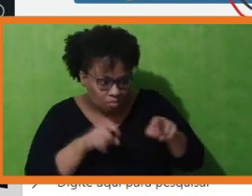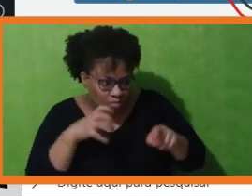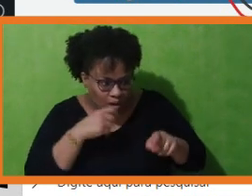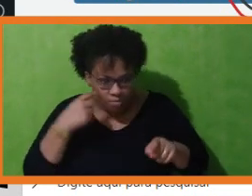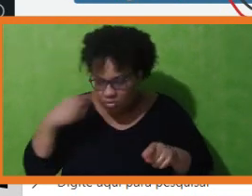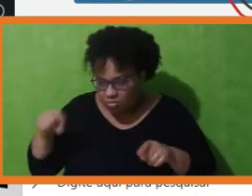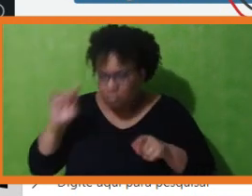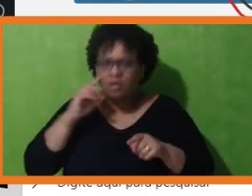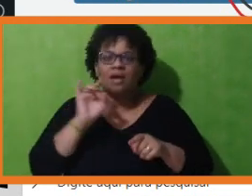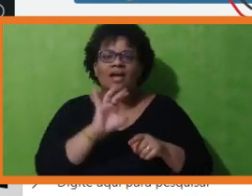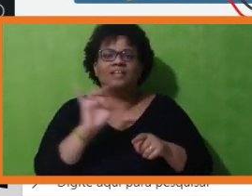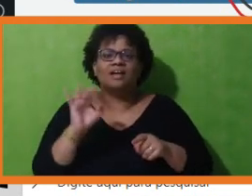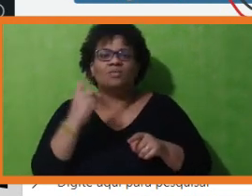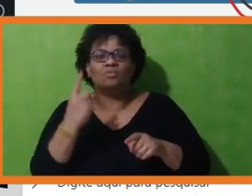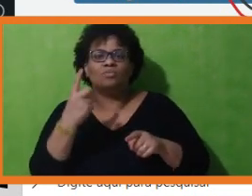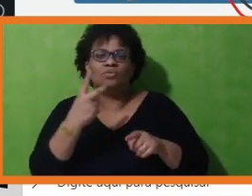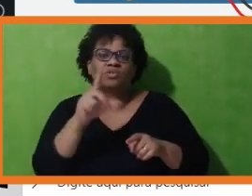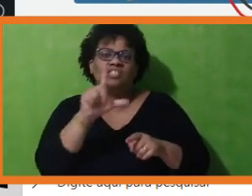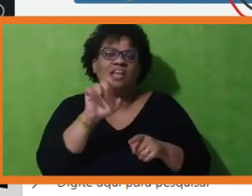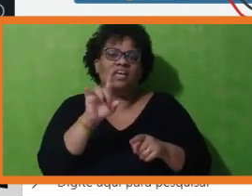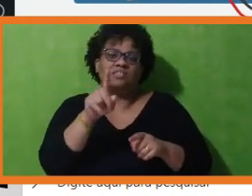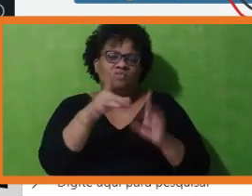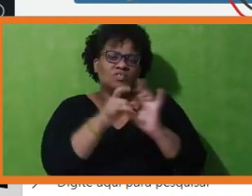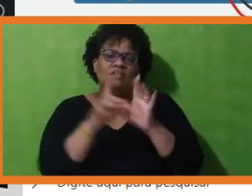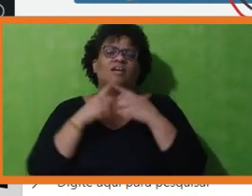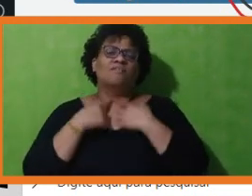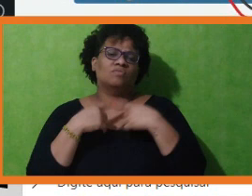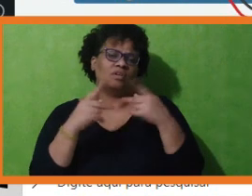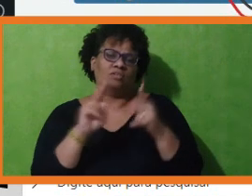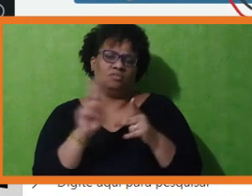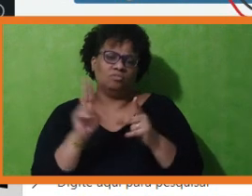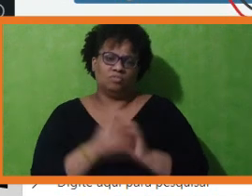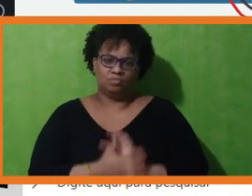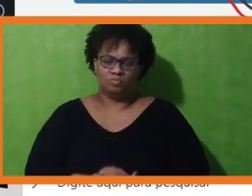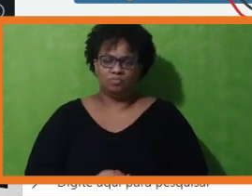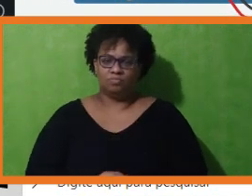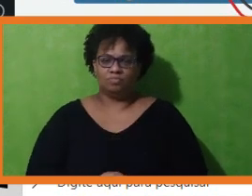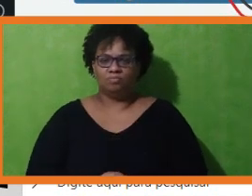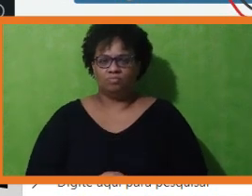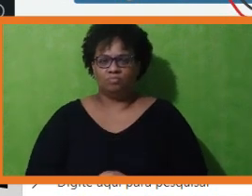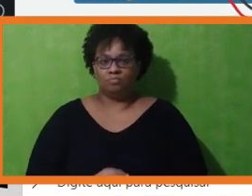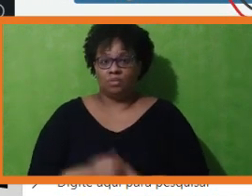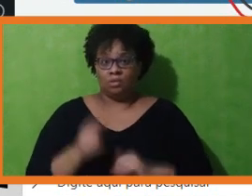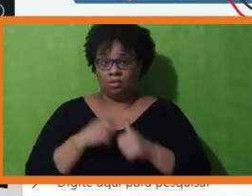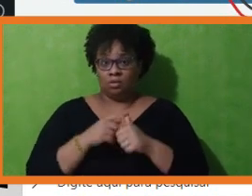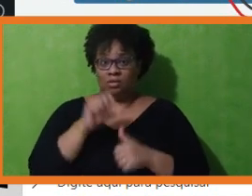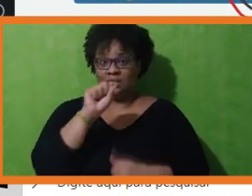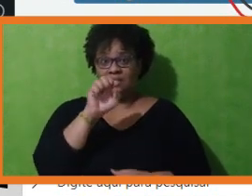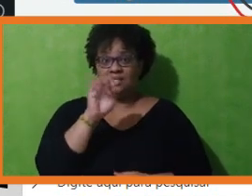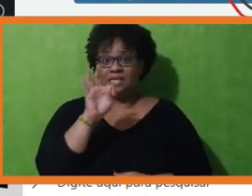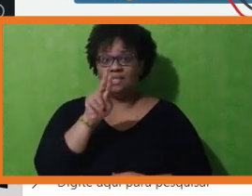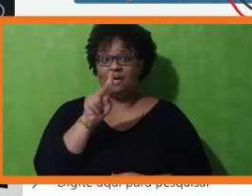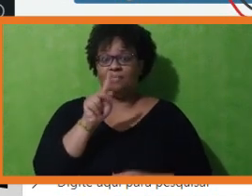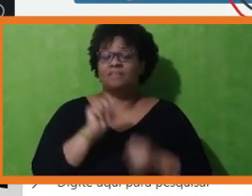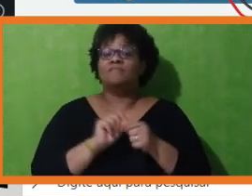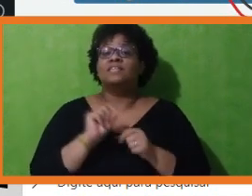programa, rapidamente eu vou bater o olho e vou saber o que é cada coisa, mas você fica à vontade, certo? Dentro do void setup, a primeira coisa que eu vou